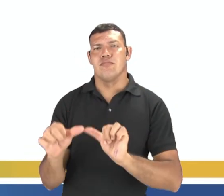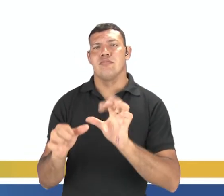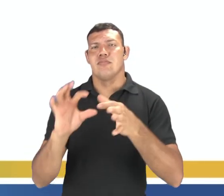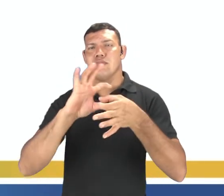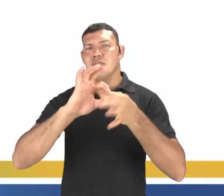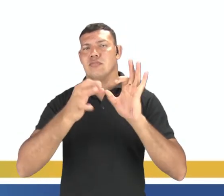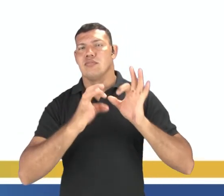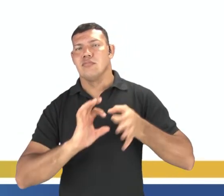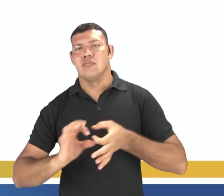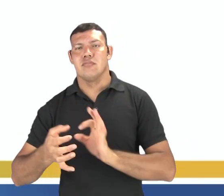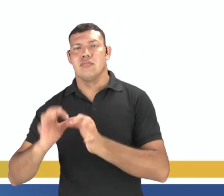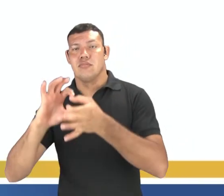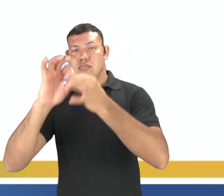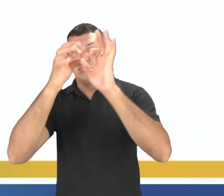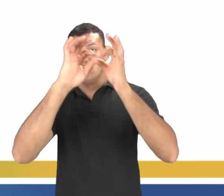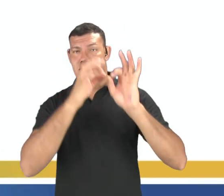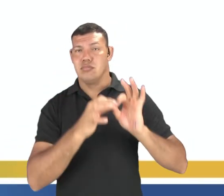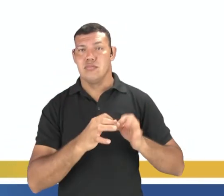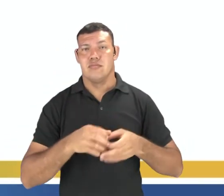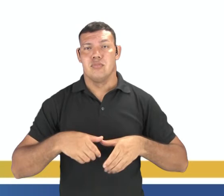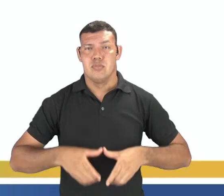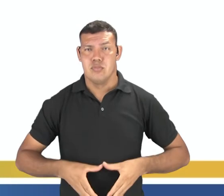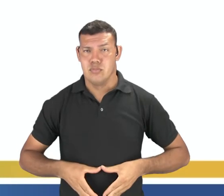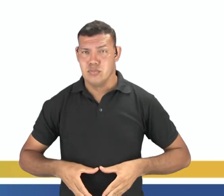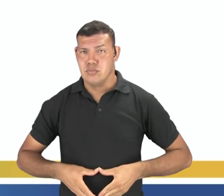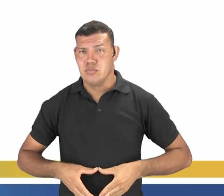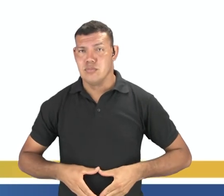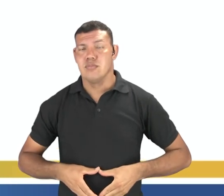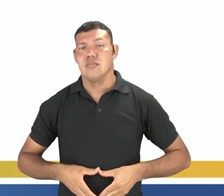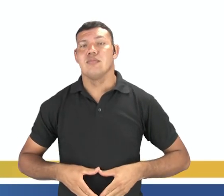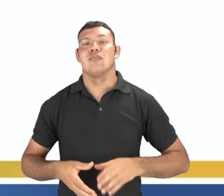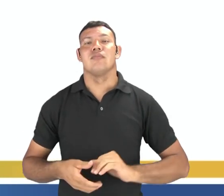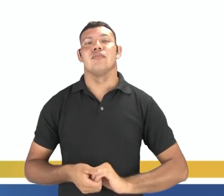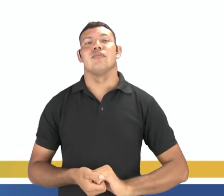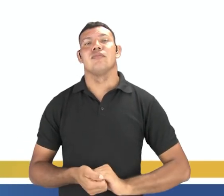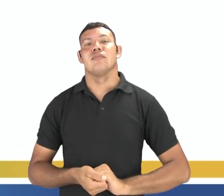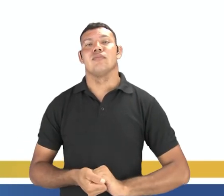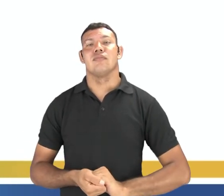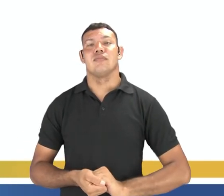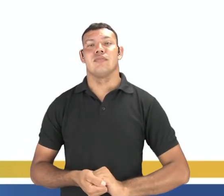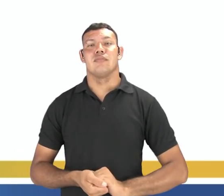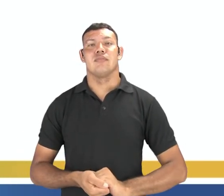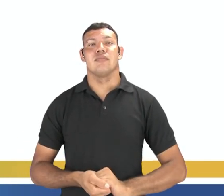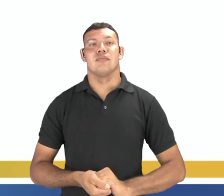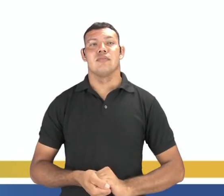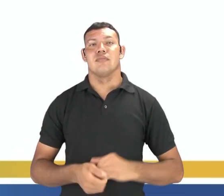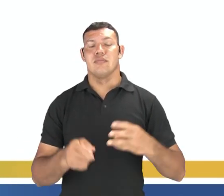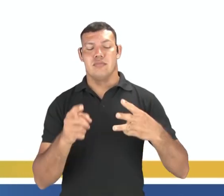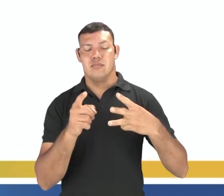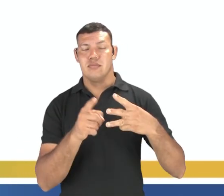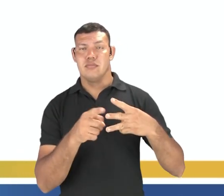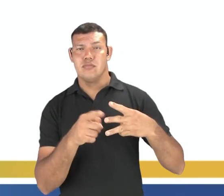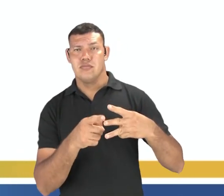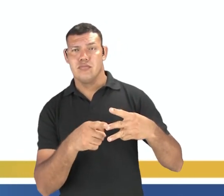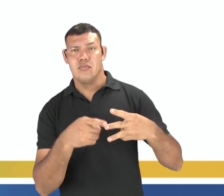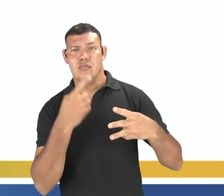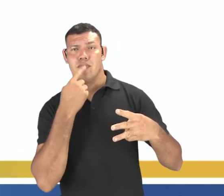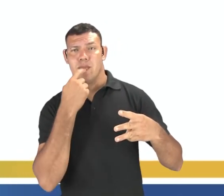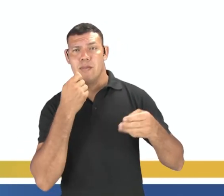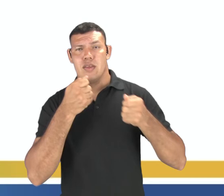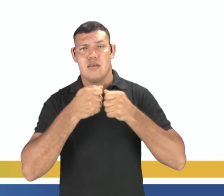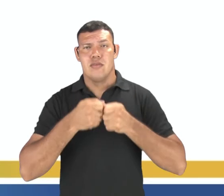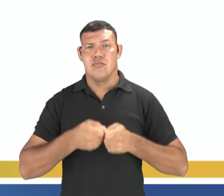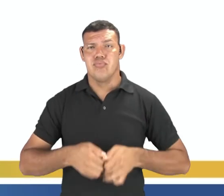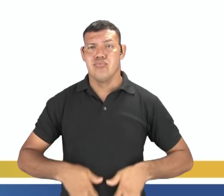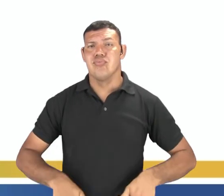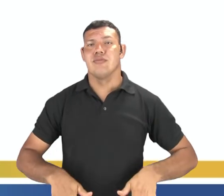cíclicas que ocorrem no útero, sendo também chamado de ciclo uterino. O ciclo menstrual ele tem